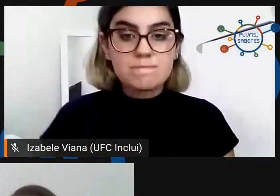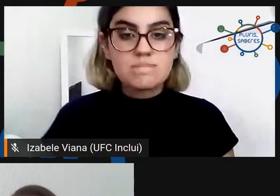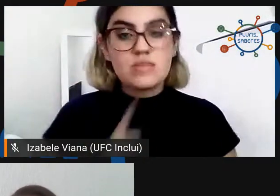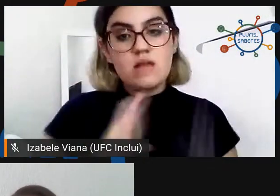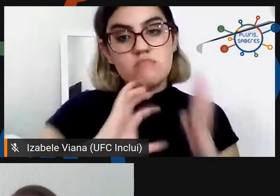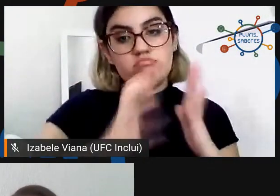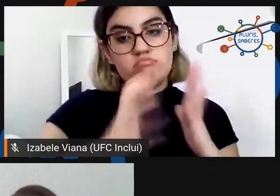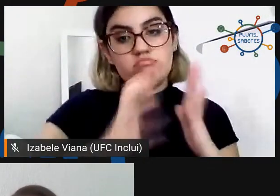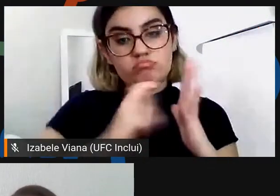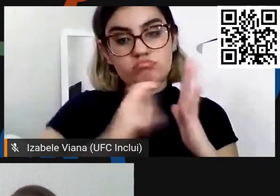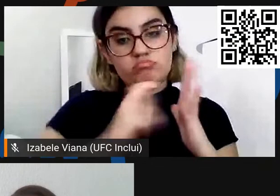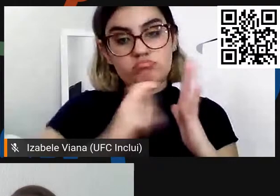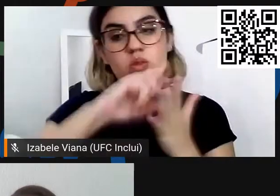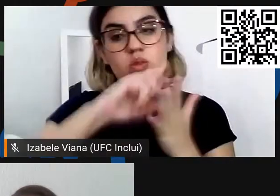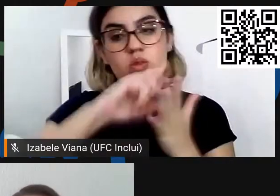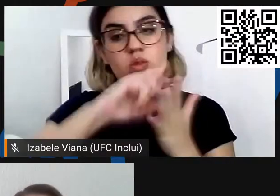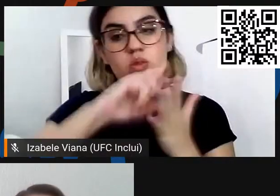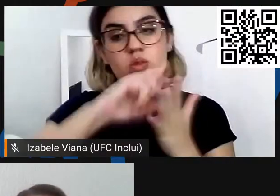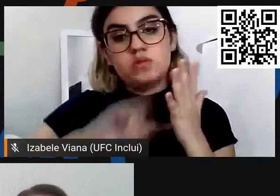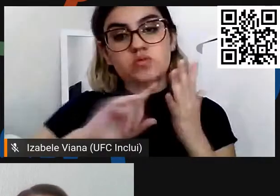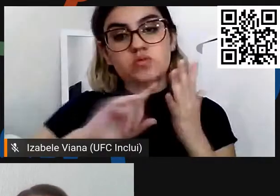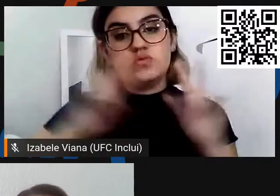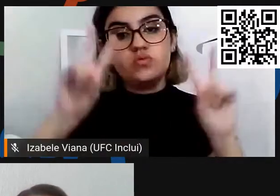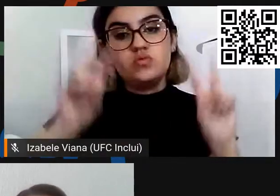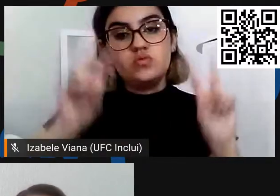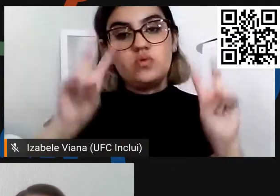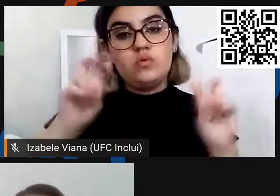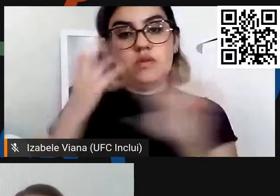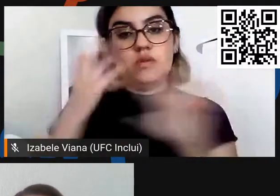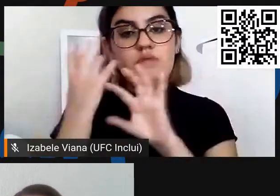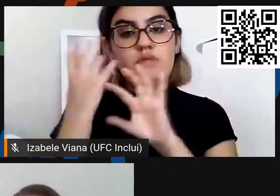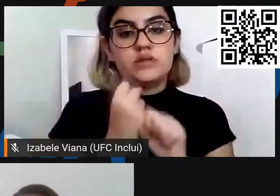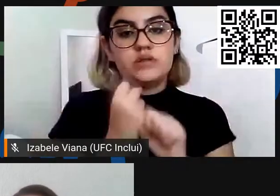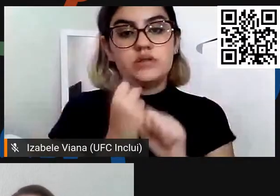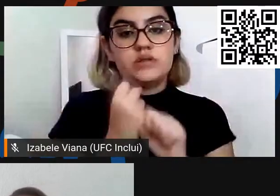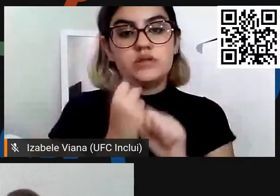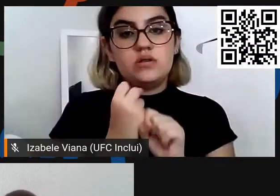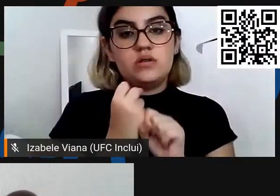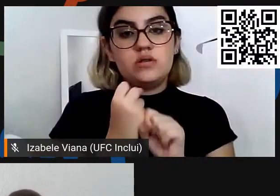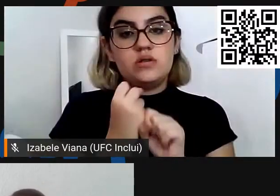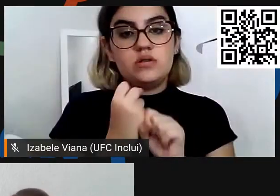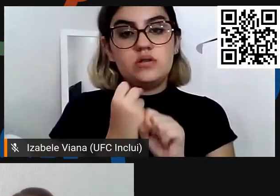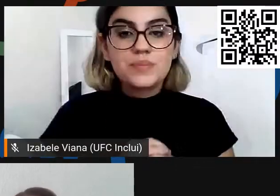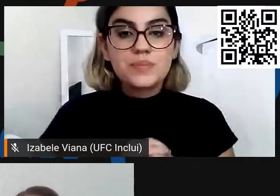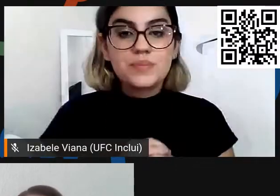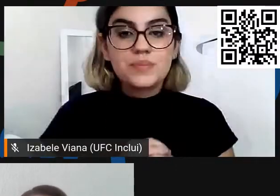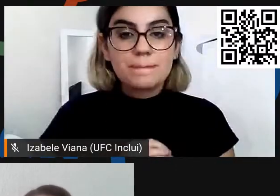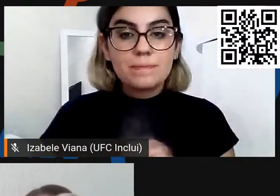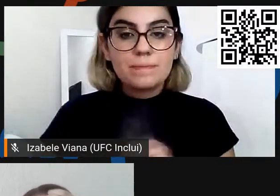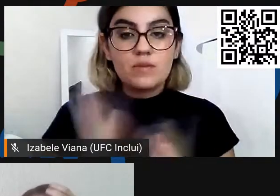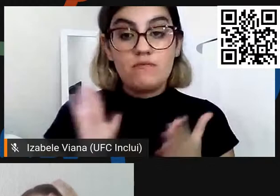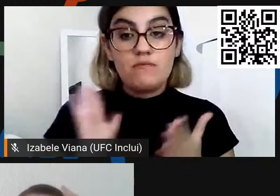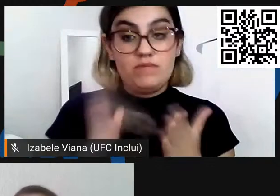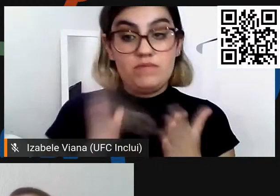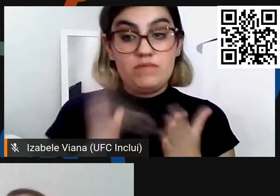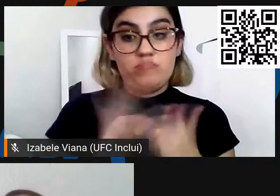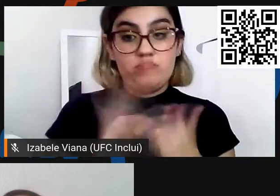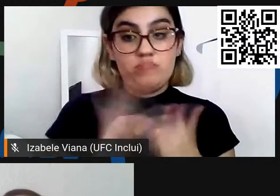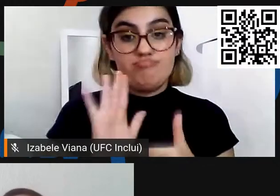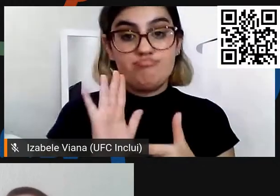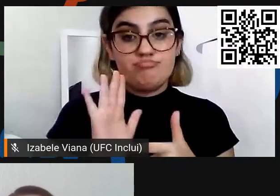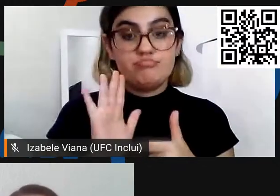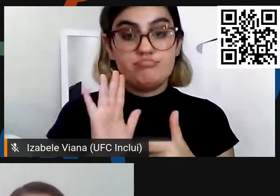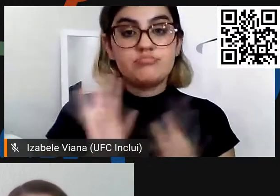documentos sobre revisão sistemática, inclusive apresentados agora, já nessa parte final, por você, professora. É